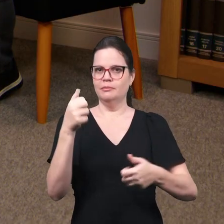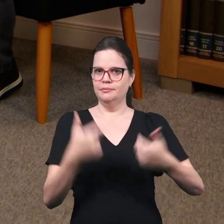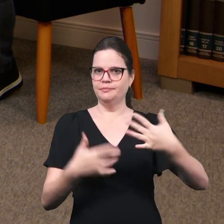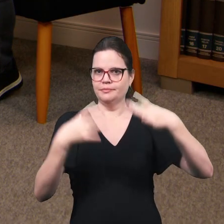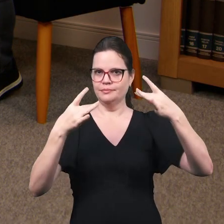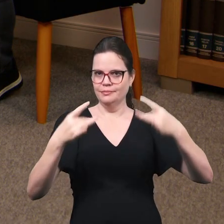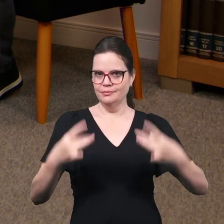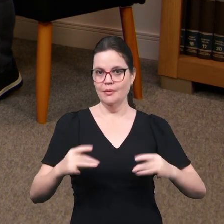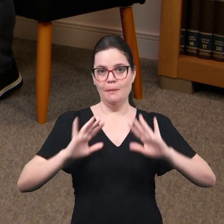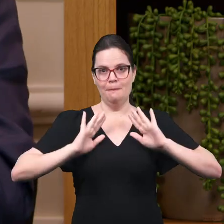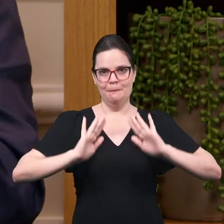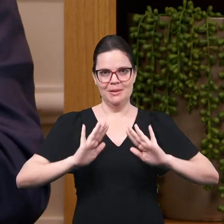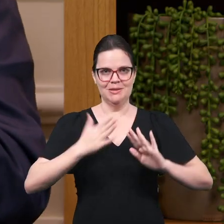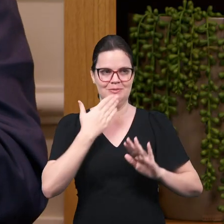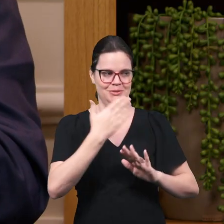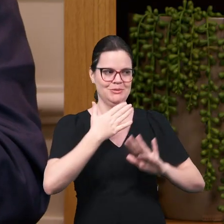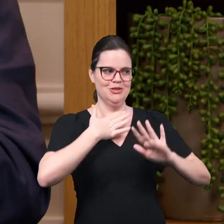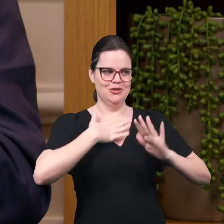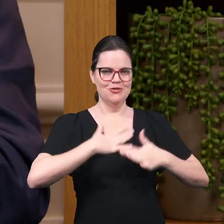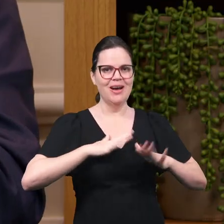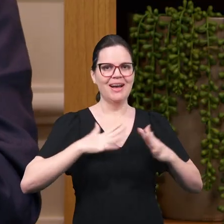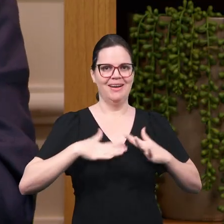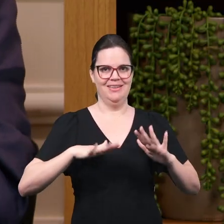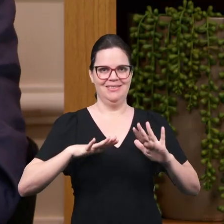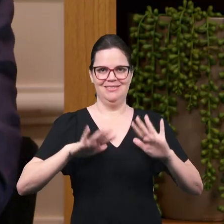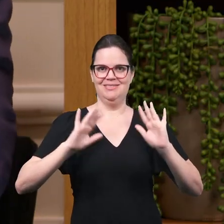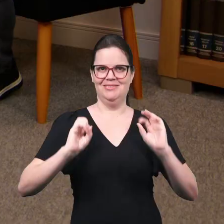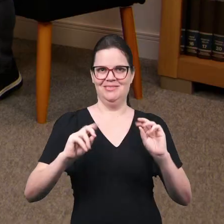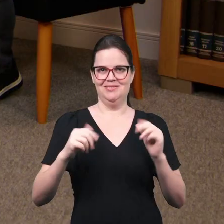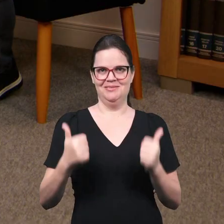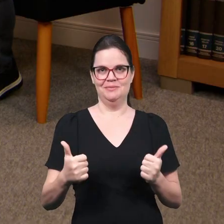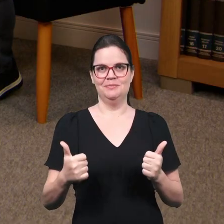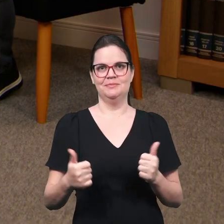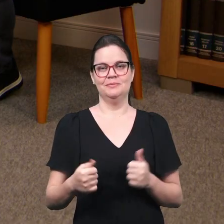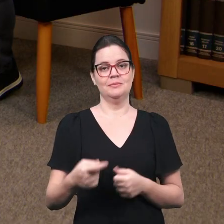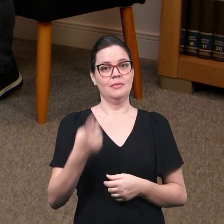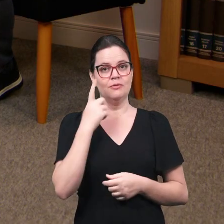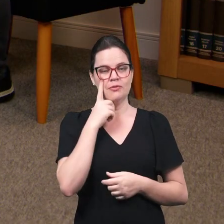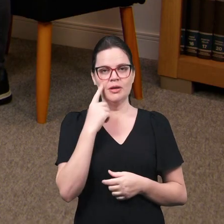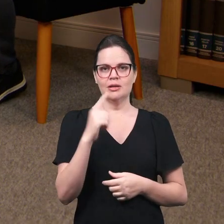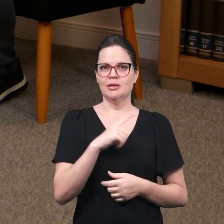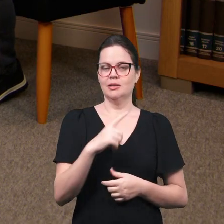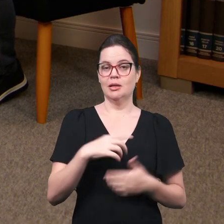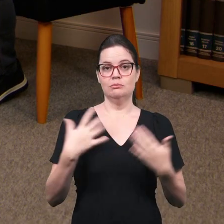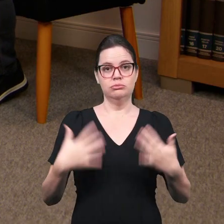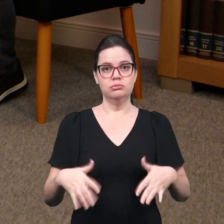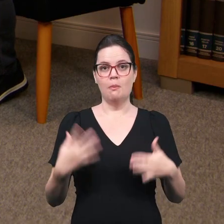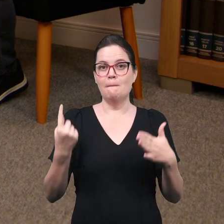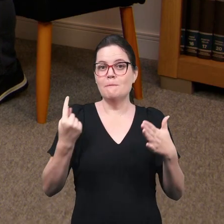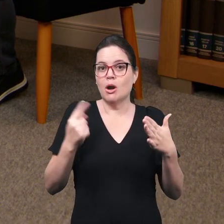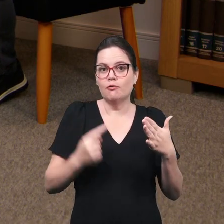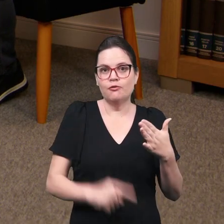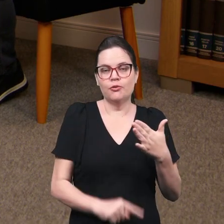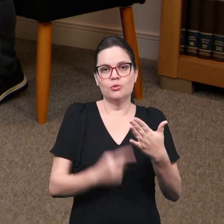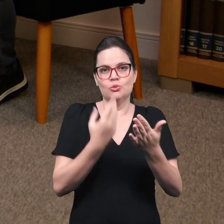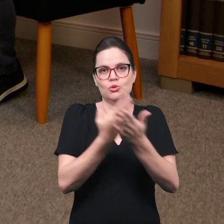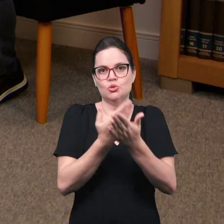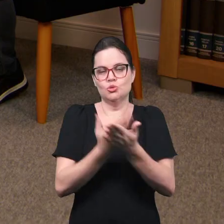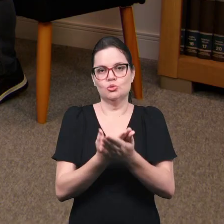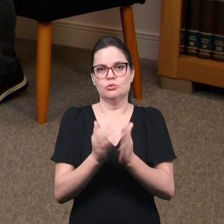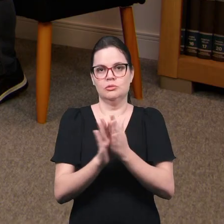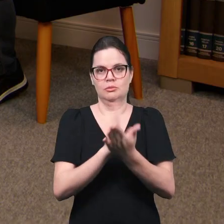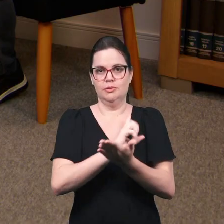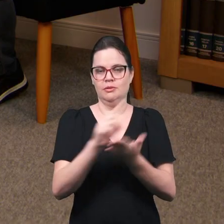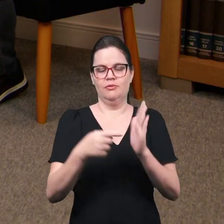vamos devagar. Nós temos aqui uma profundidade infinita dentro da Bíblia